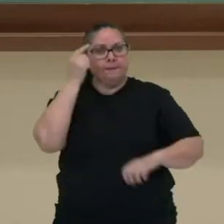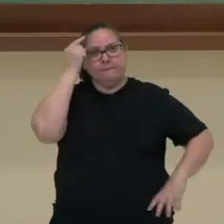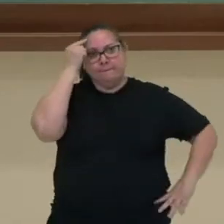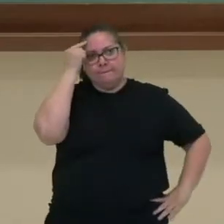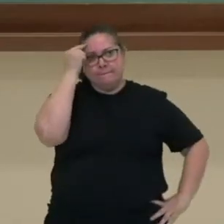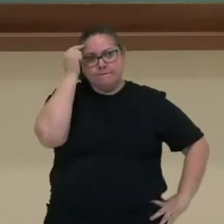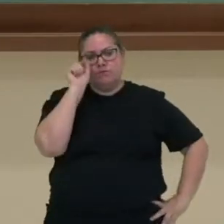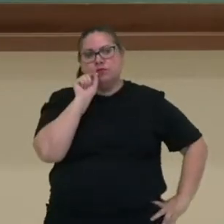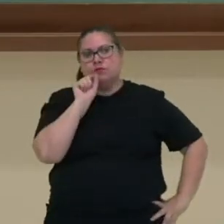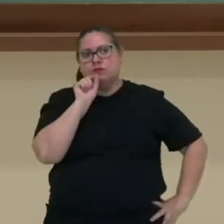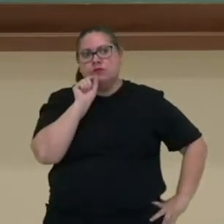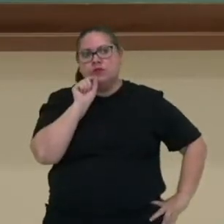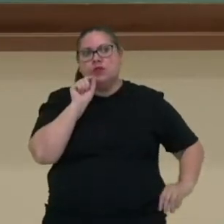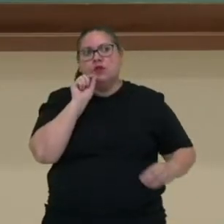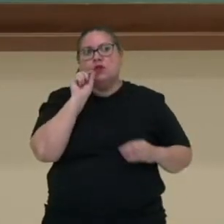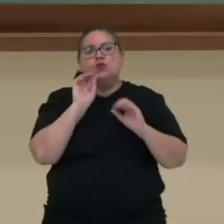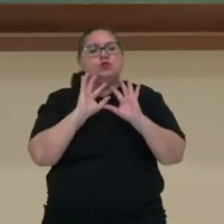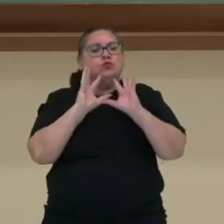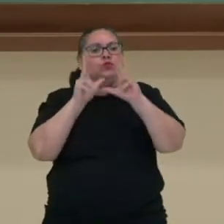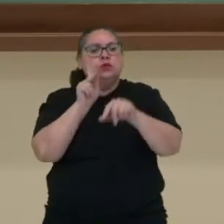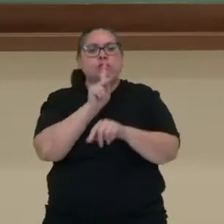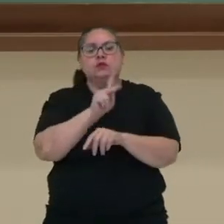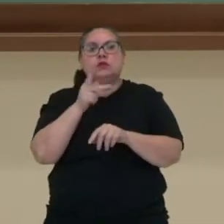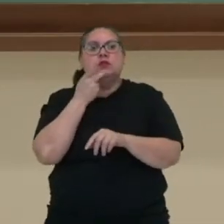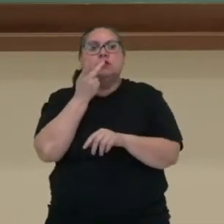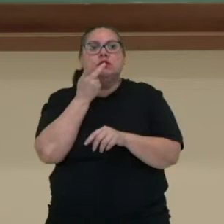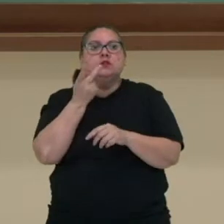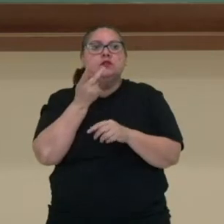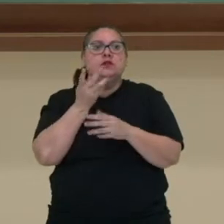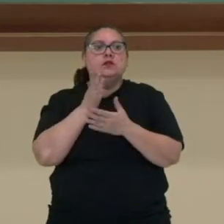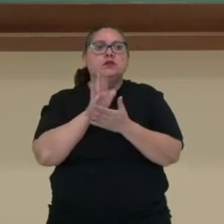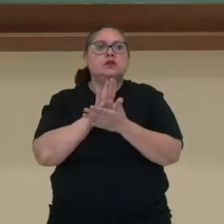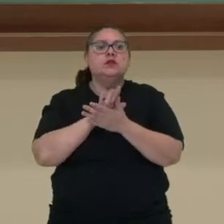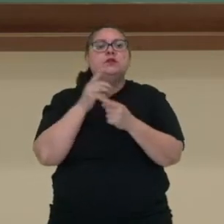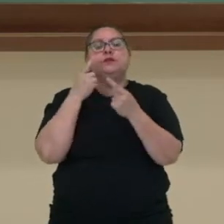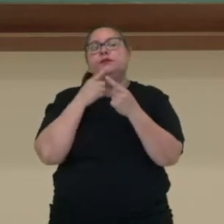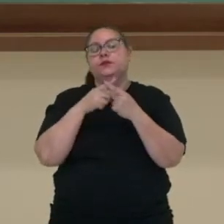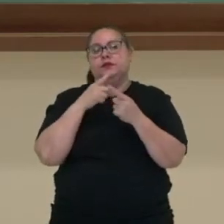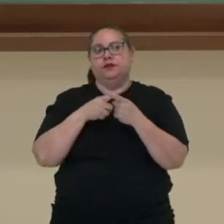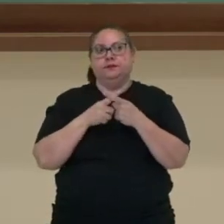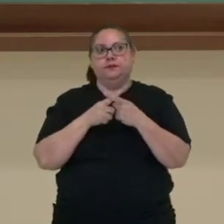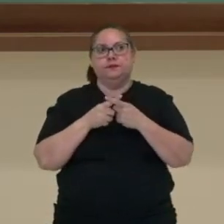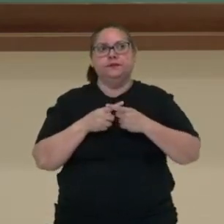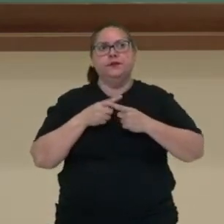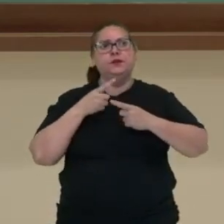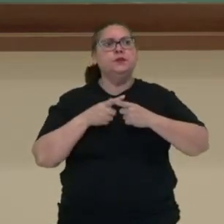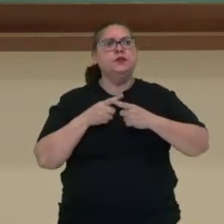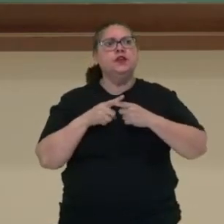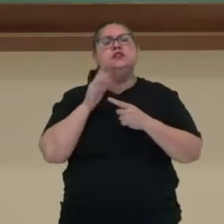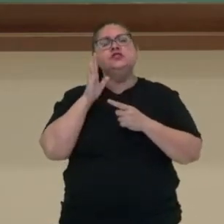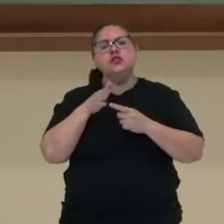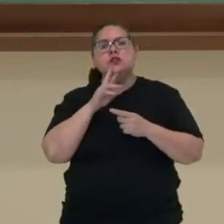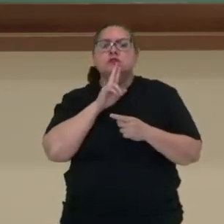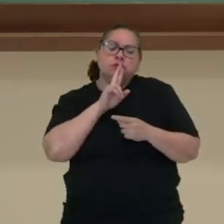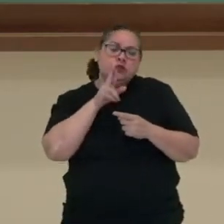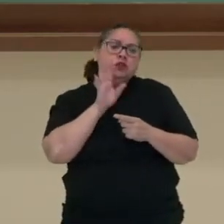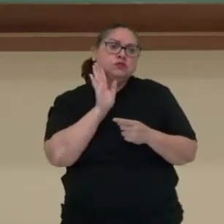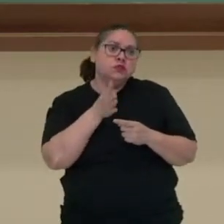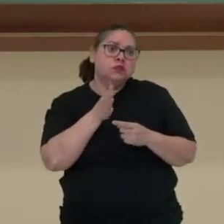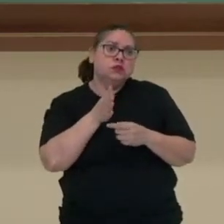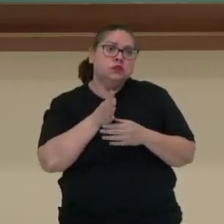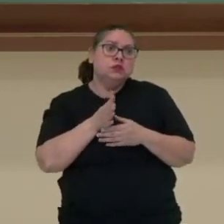pensar então, pessoal, de tudo que a professora falou aqui. Por quê? A professora já respondeu para